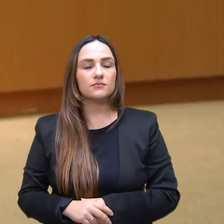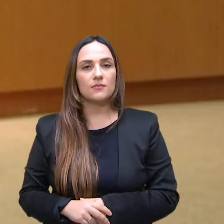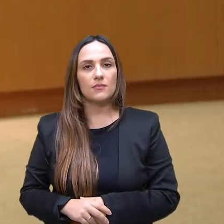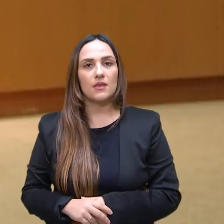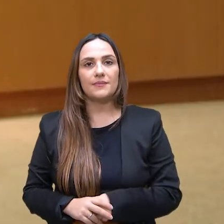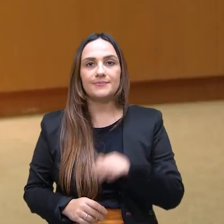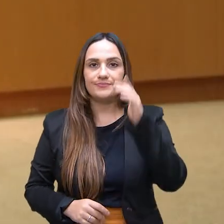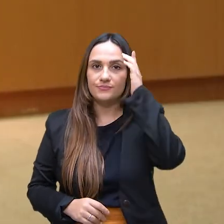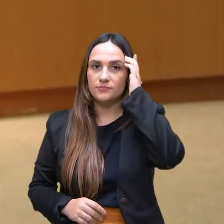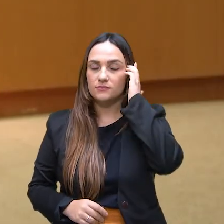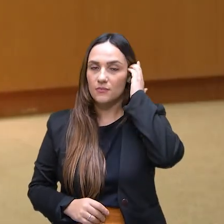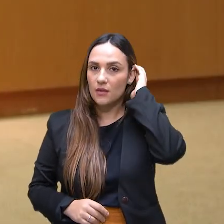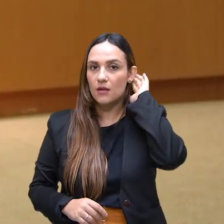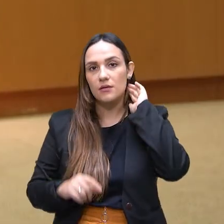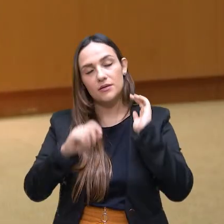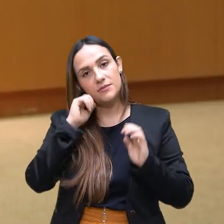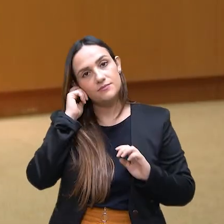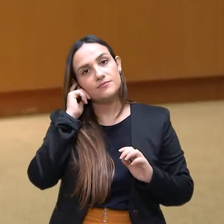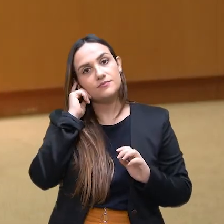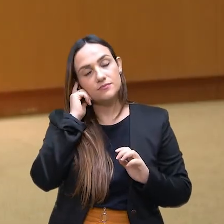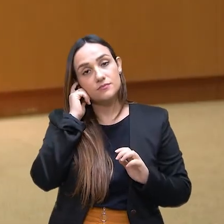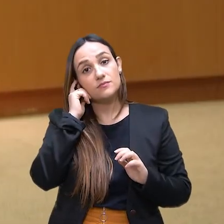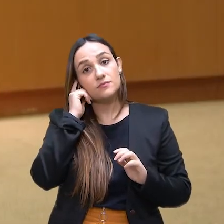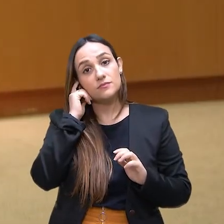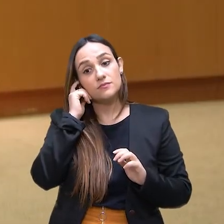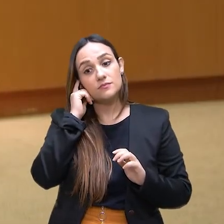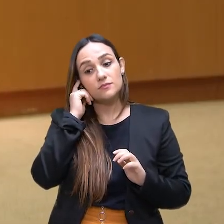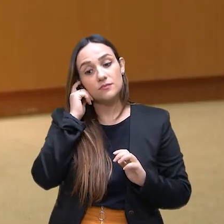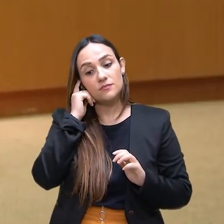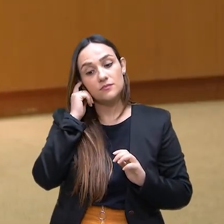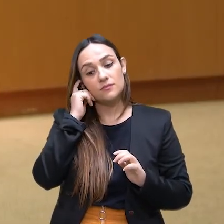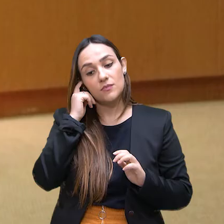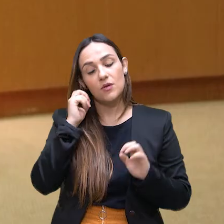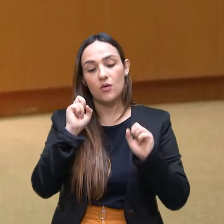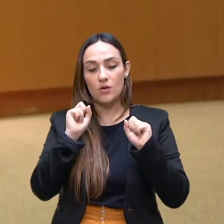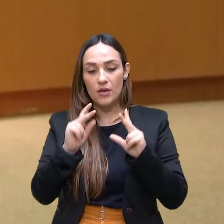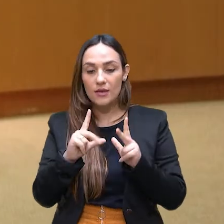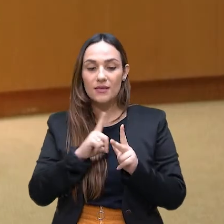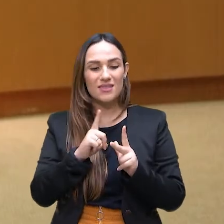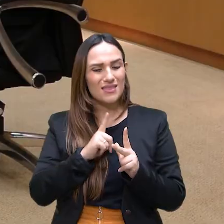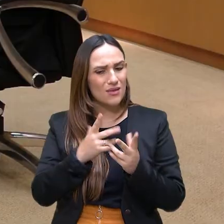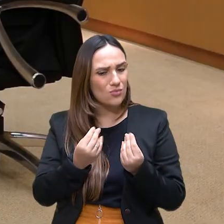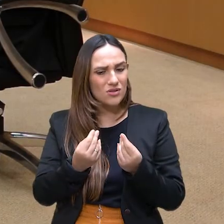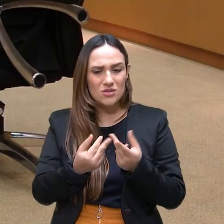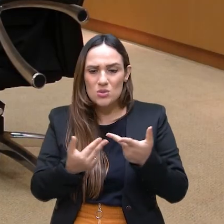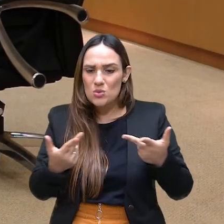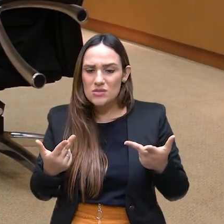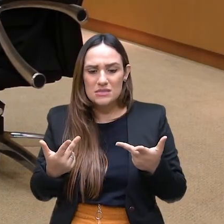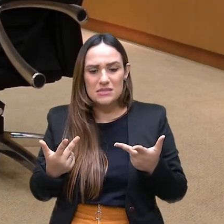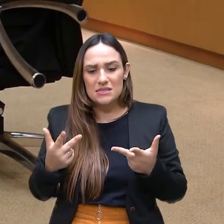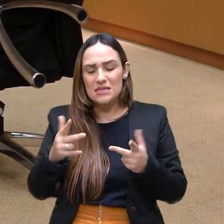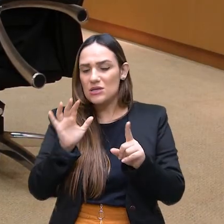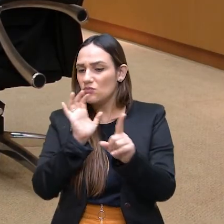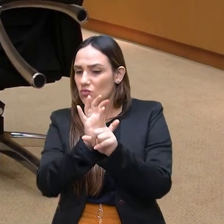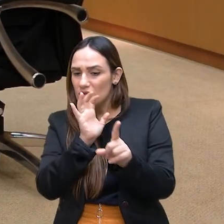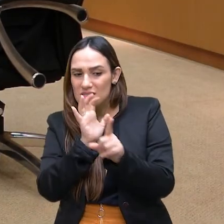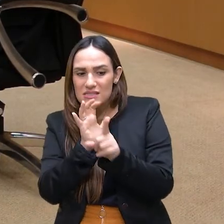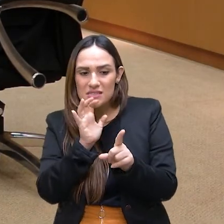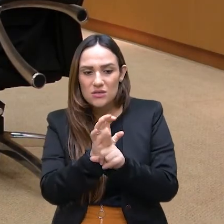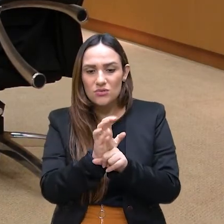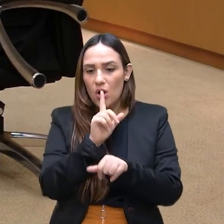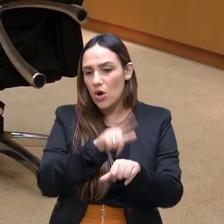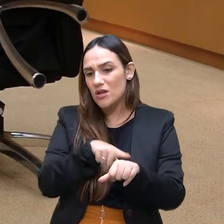E judicializar, assim, tem muitos fatores envolvidos para esse julgamento, né? Como